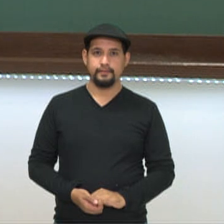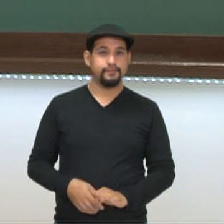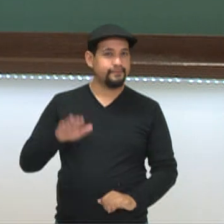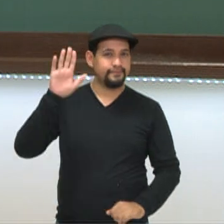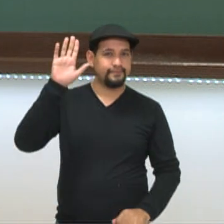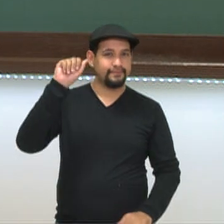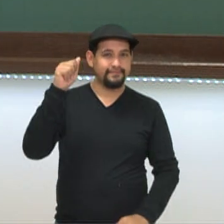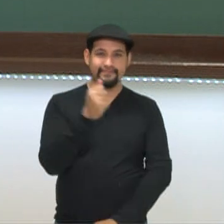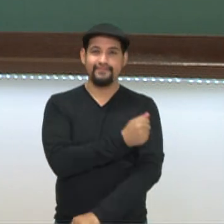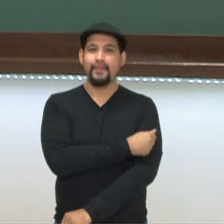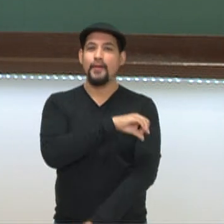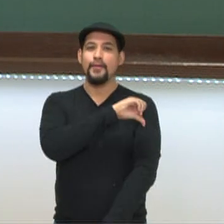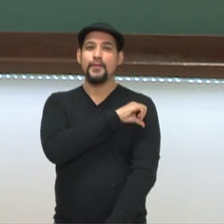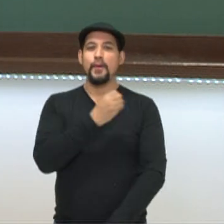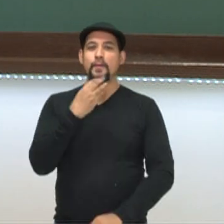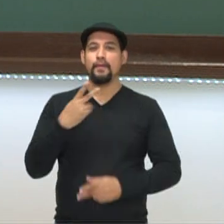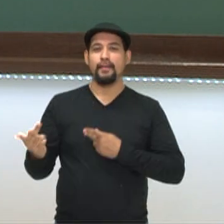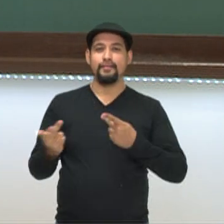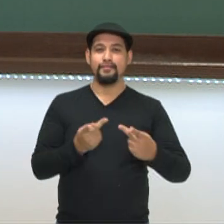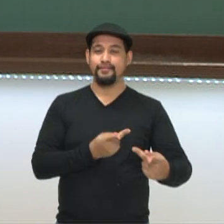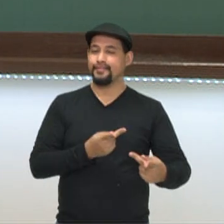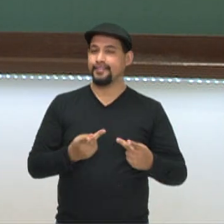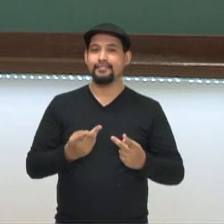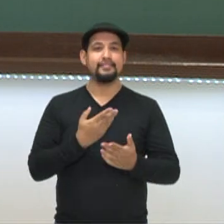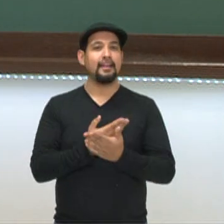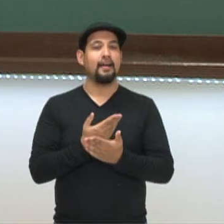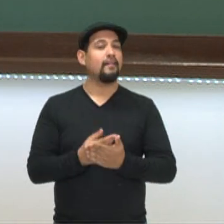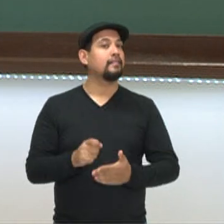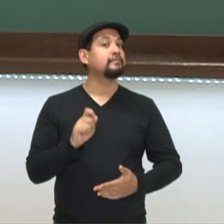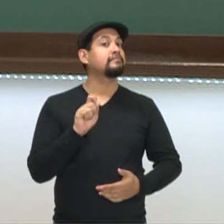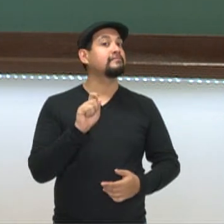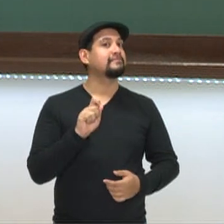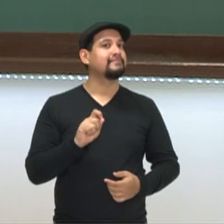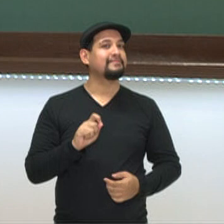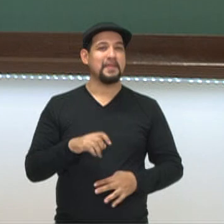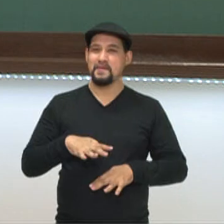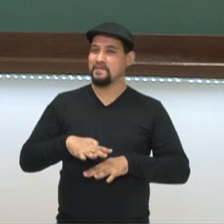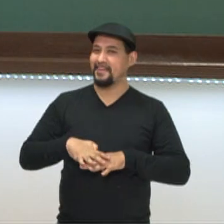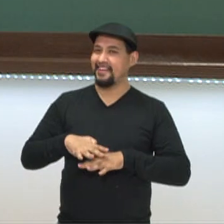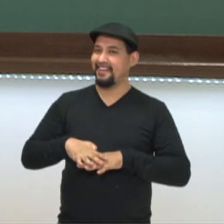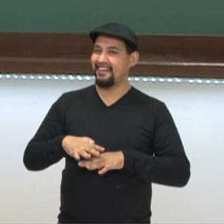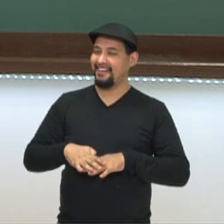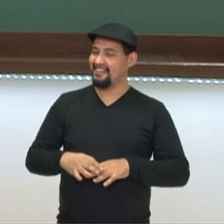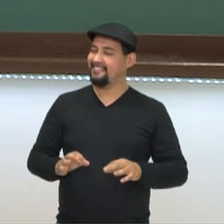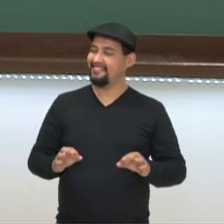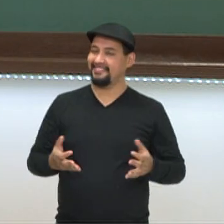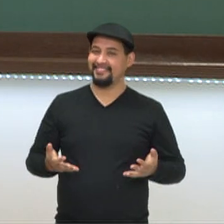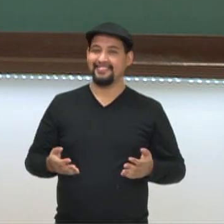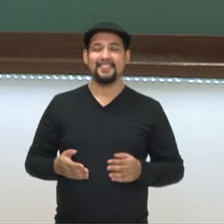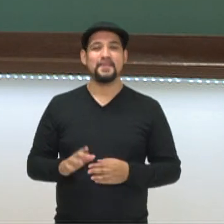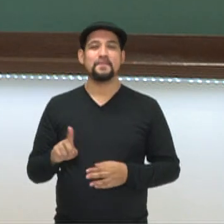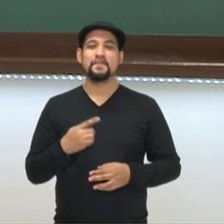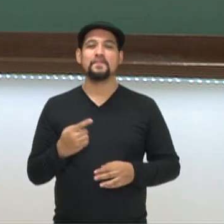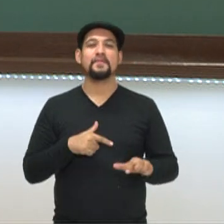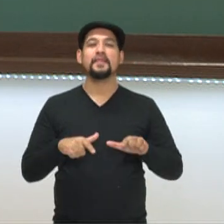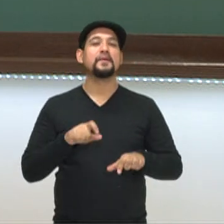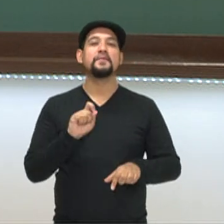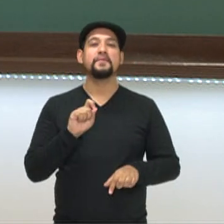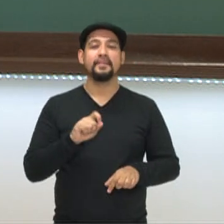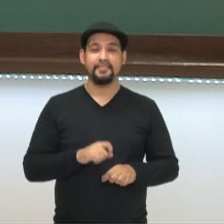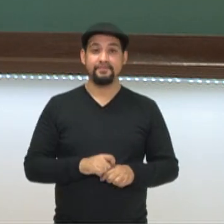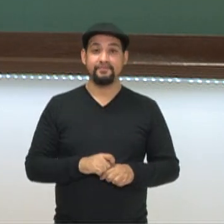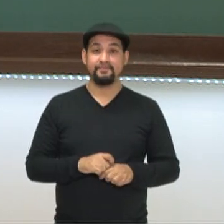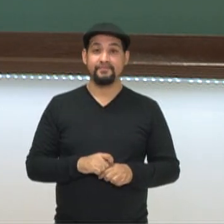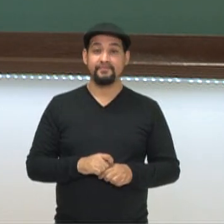Olá, estudantes do nono ano! Sejam bem-vindos a mais uma aula de matemática, é claro. E estamos trabalhando